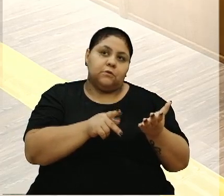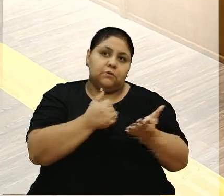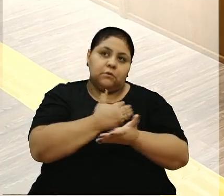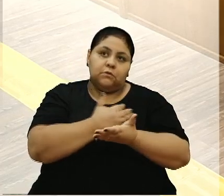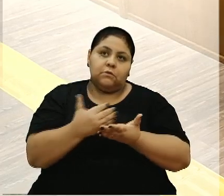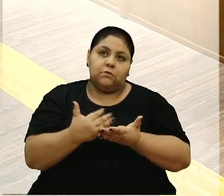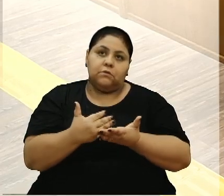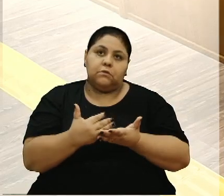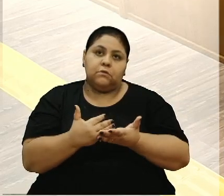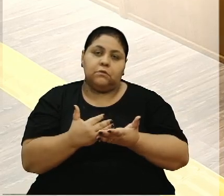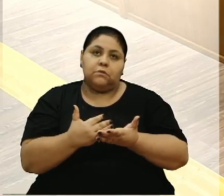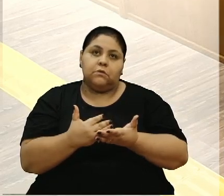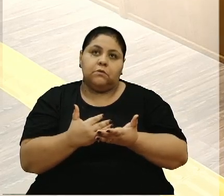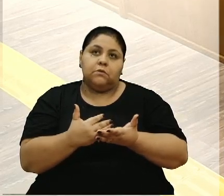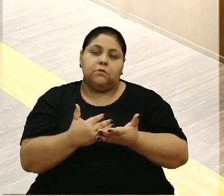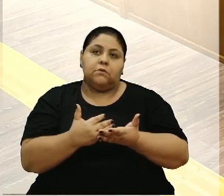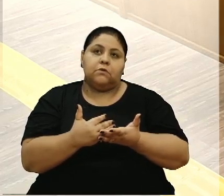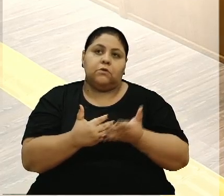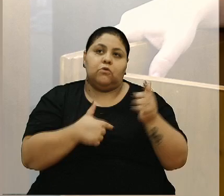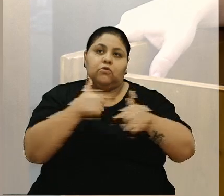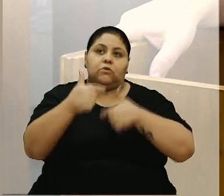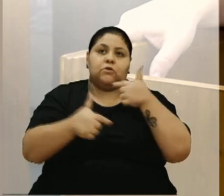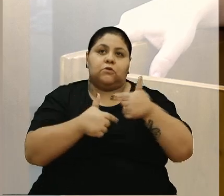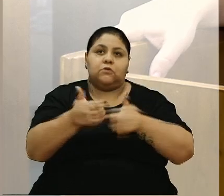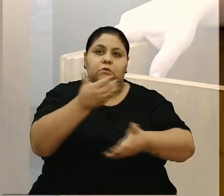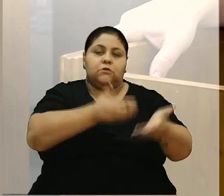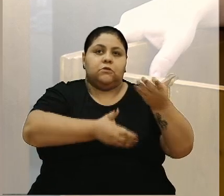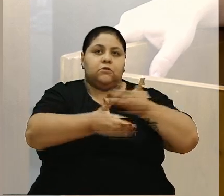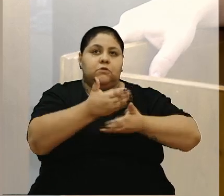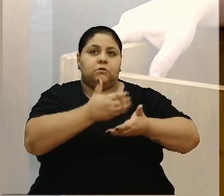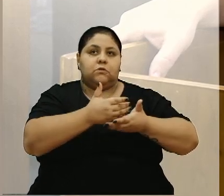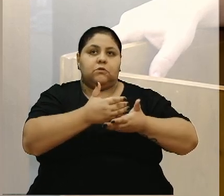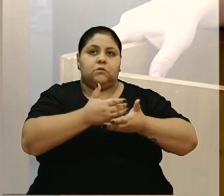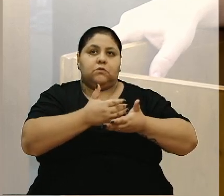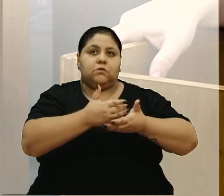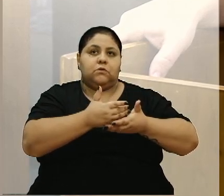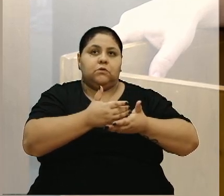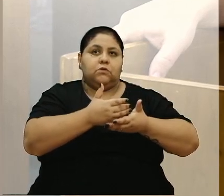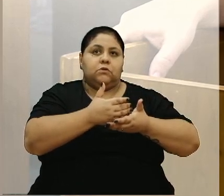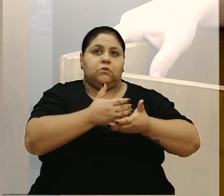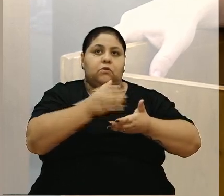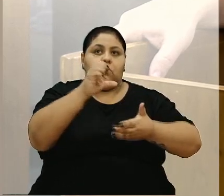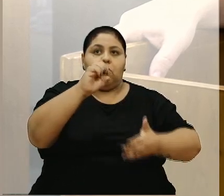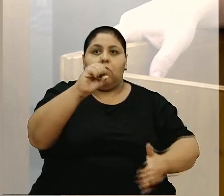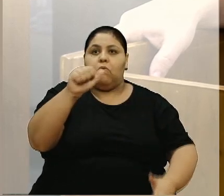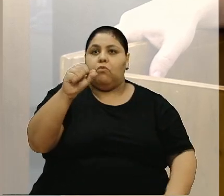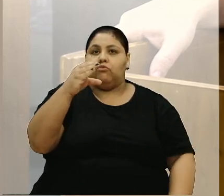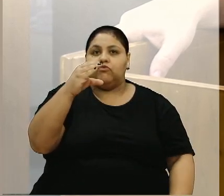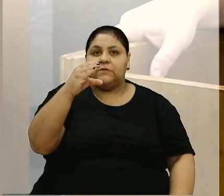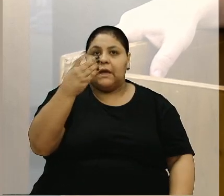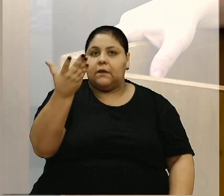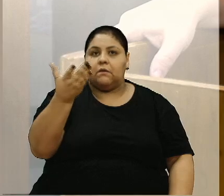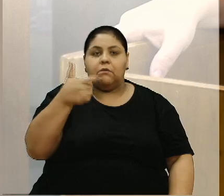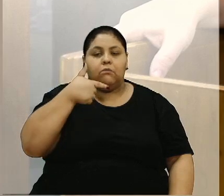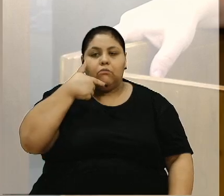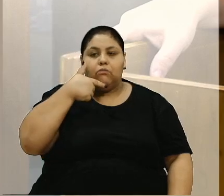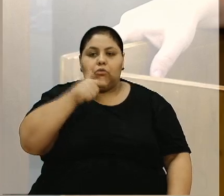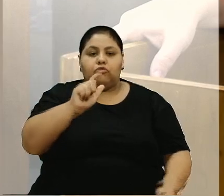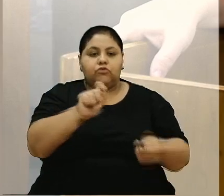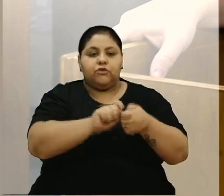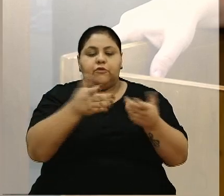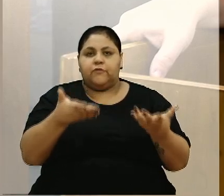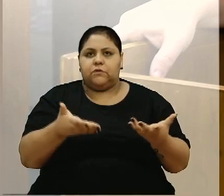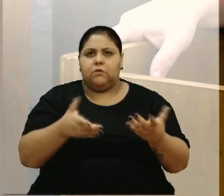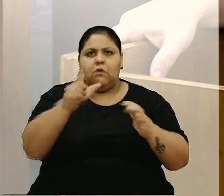fazer um saque, um serviço de atendimento ao consumidor. Um 0800 não conseguiram fazer. Tá ali. Então eu vou cobrar. Porque assim, uma empresa